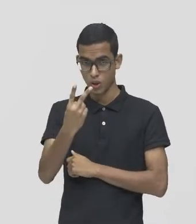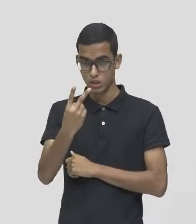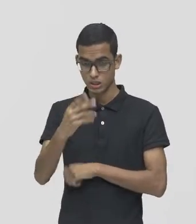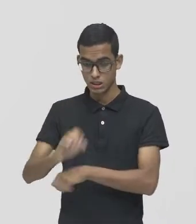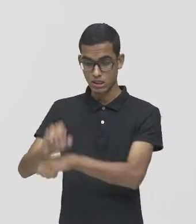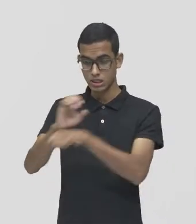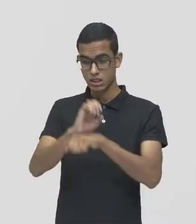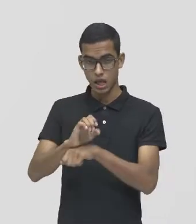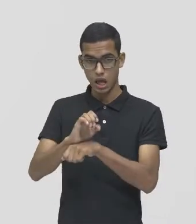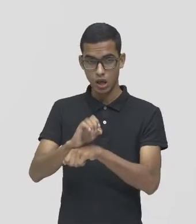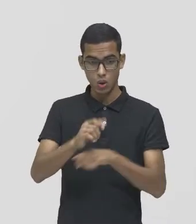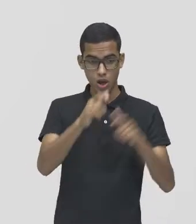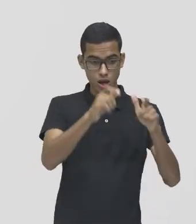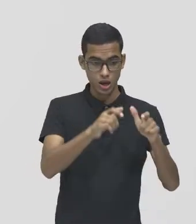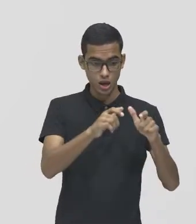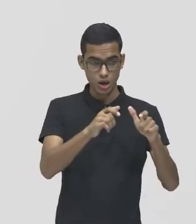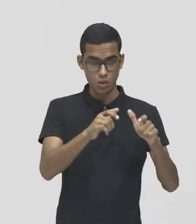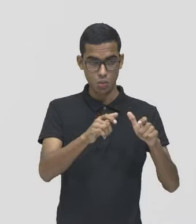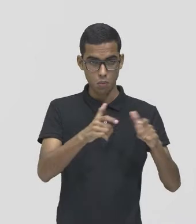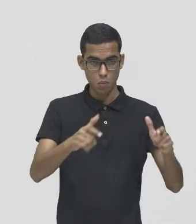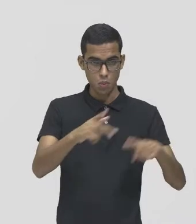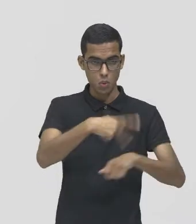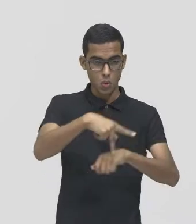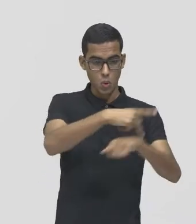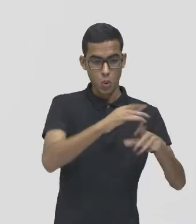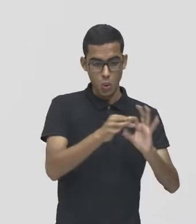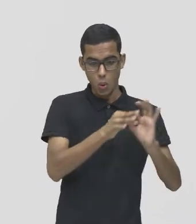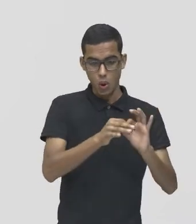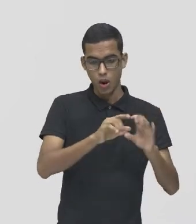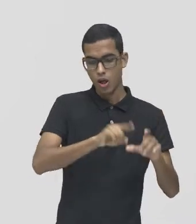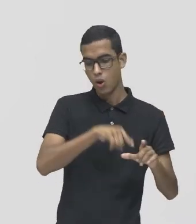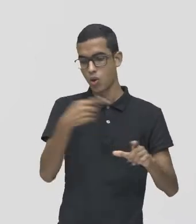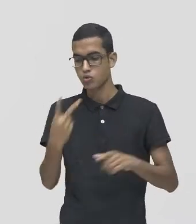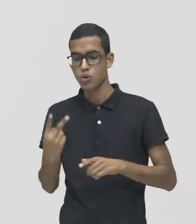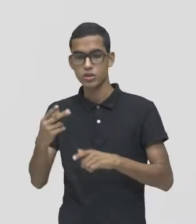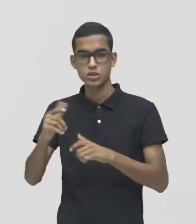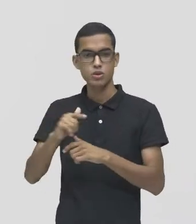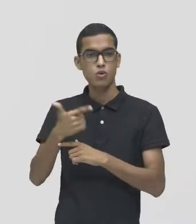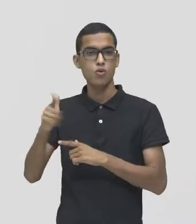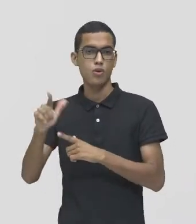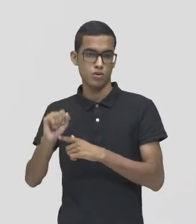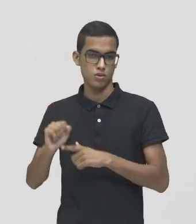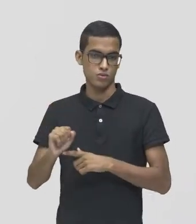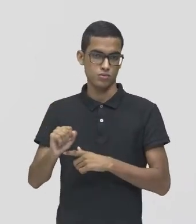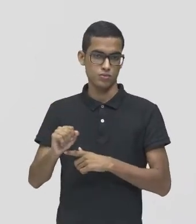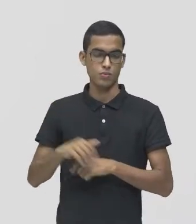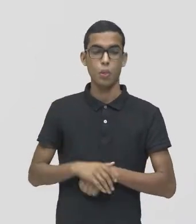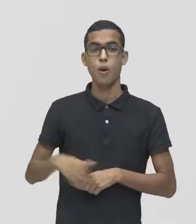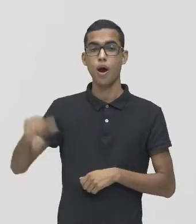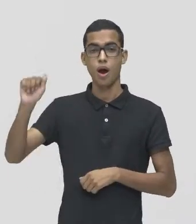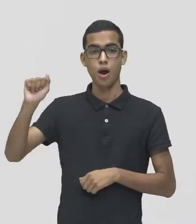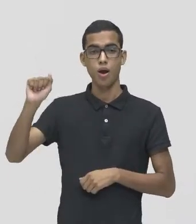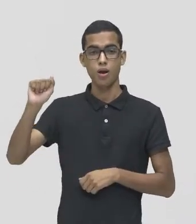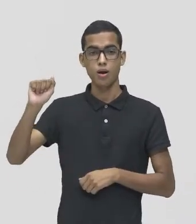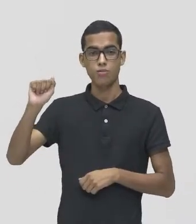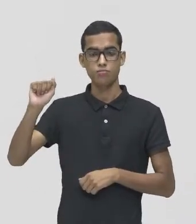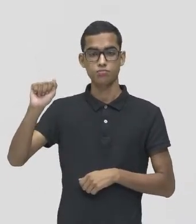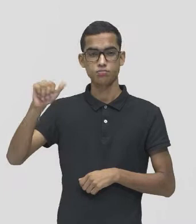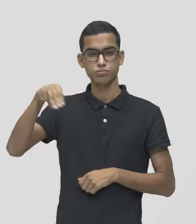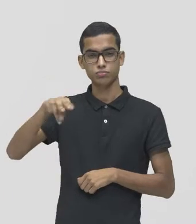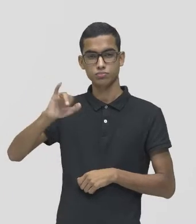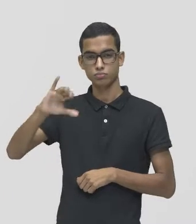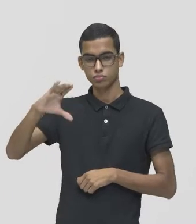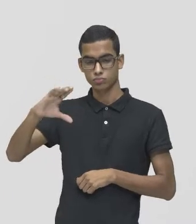do território continental. São eles: A. Michigan e Idaho, B. Jamaica e